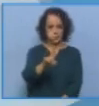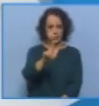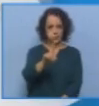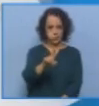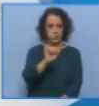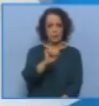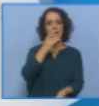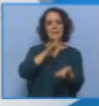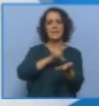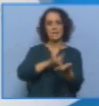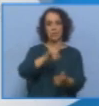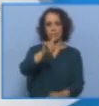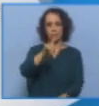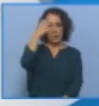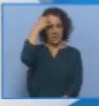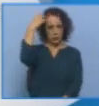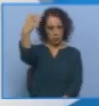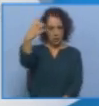do primeiro livro dos Reis.